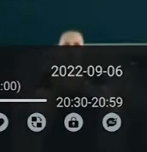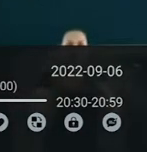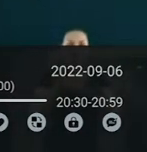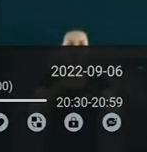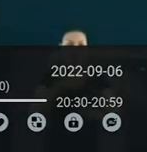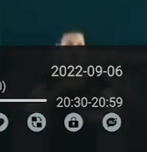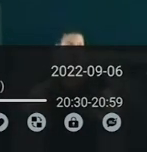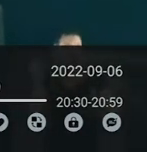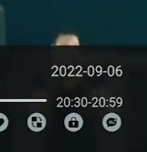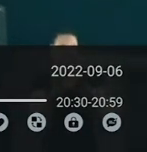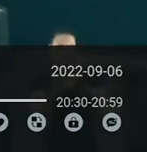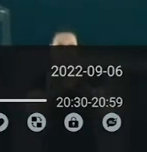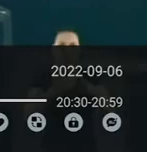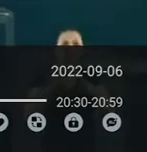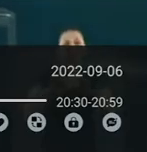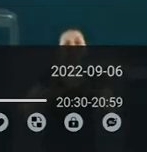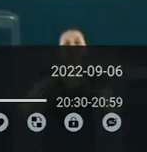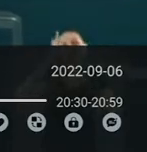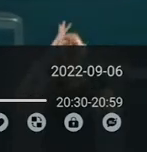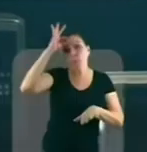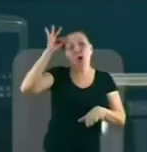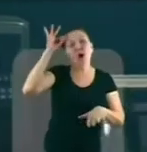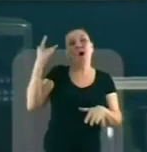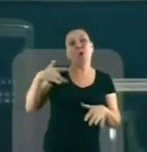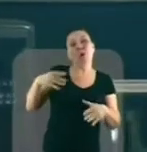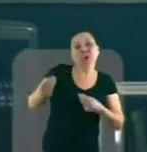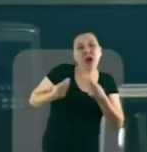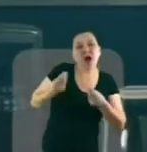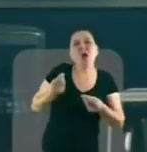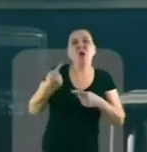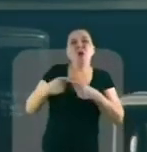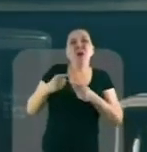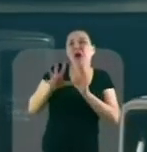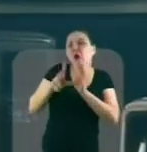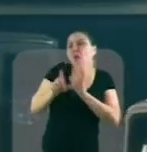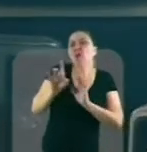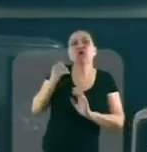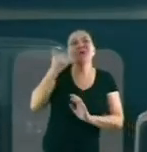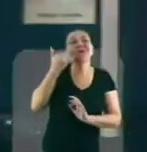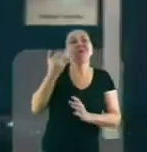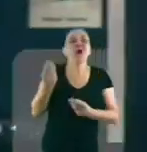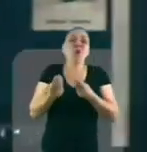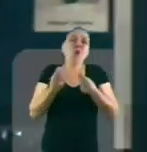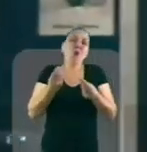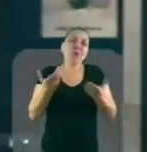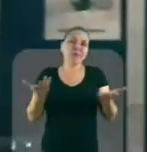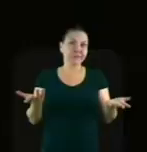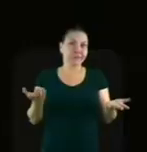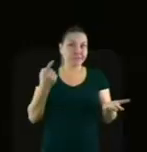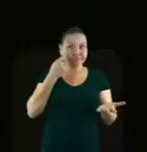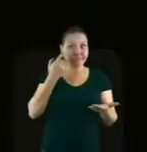iPhone. Pela polícia, às vezes inocente, ou às vezes porque roubou um celular.